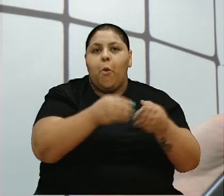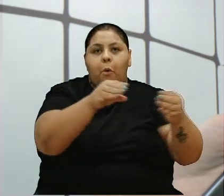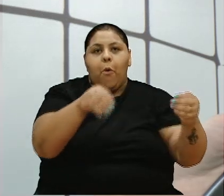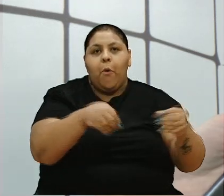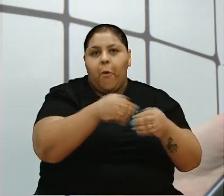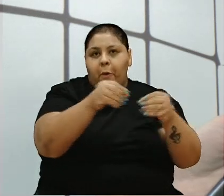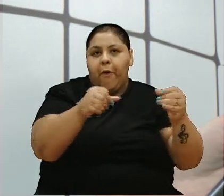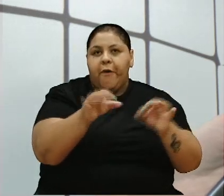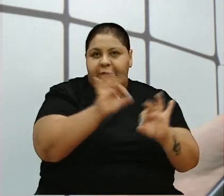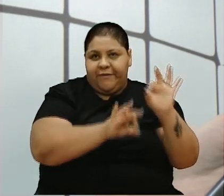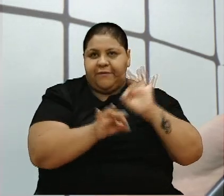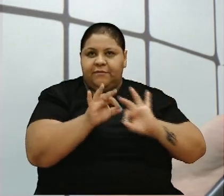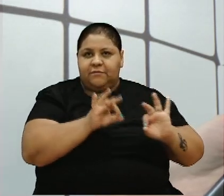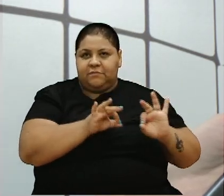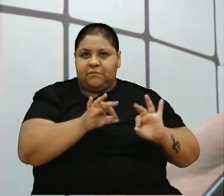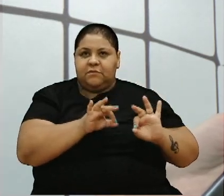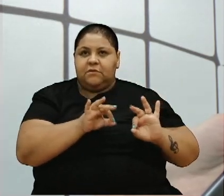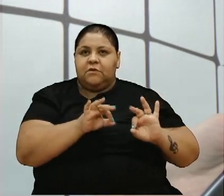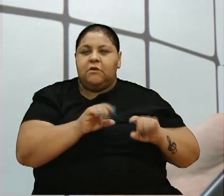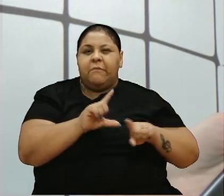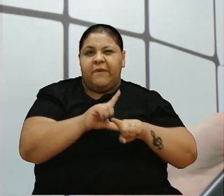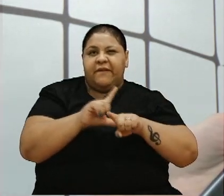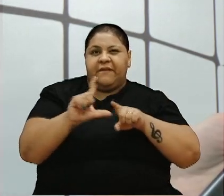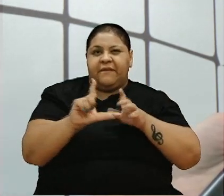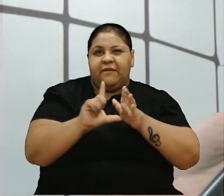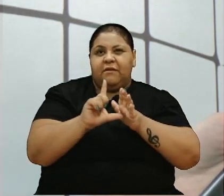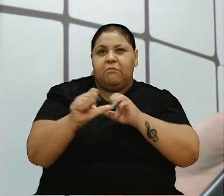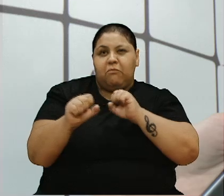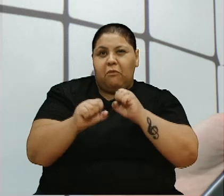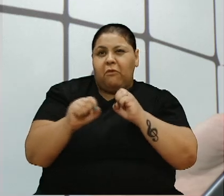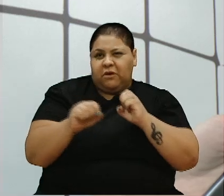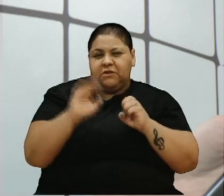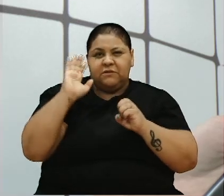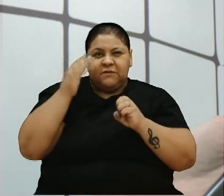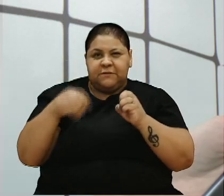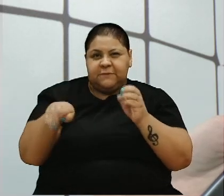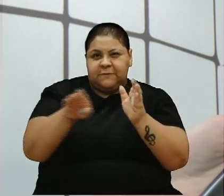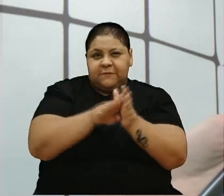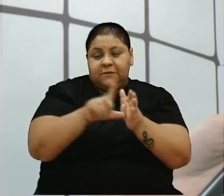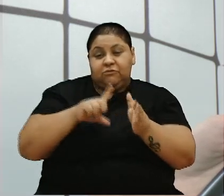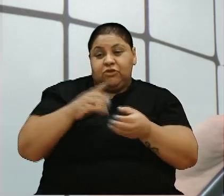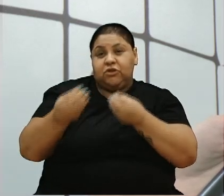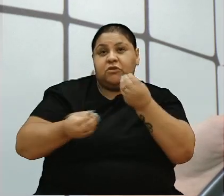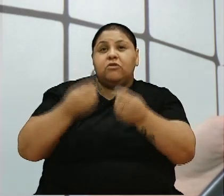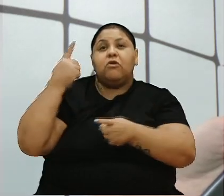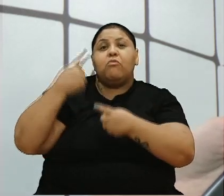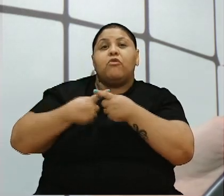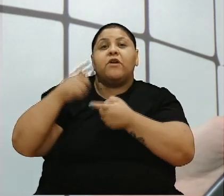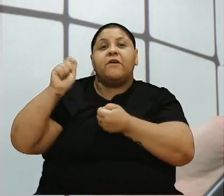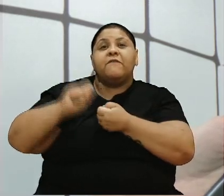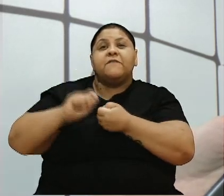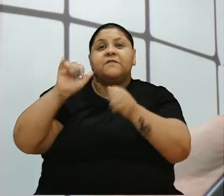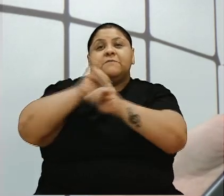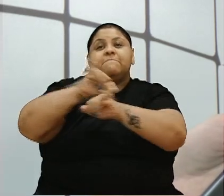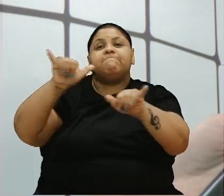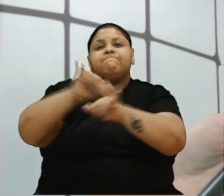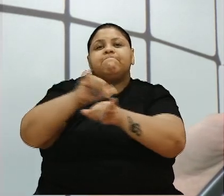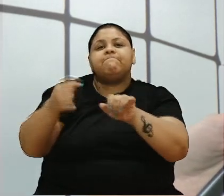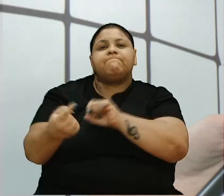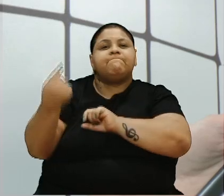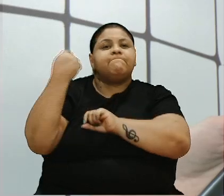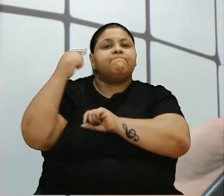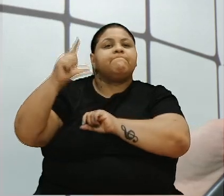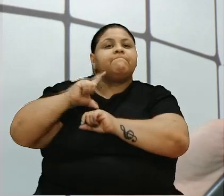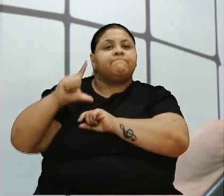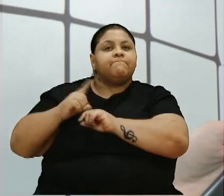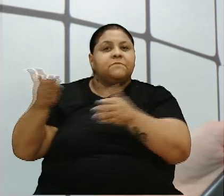mais, a gente se planeja para sair a janta, mesmo se chegar uma visita. Então, se não tinha como, o porquê que fizeram propaganda falando aquela época que tinha?